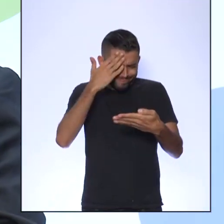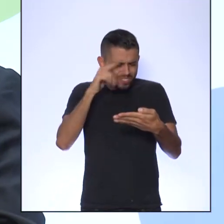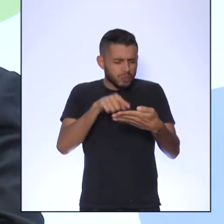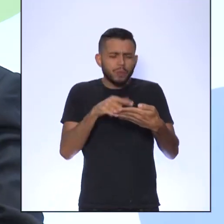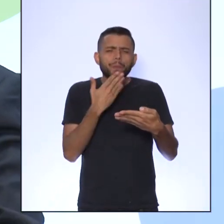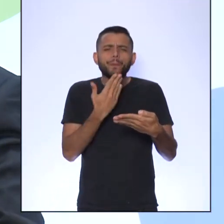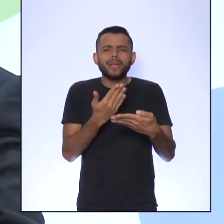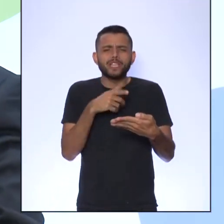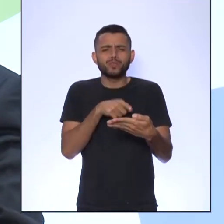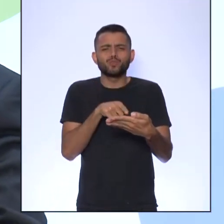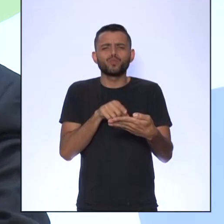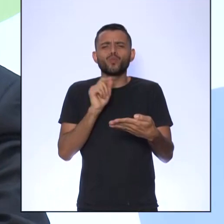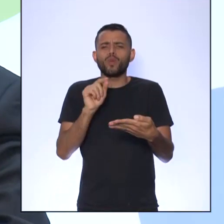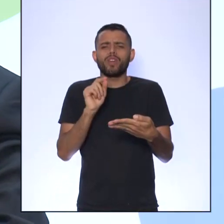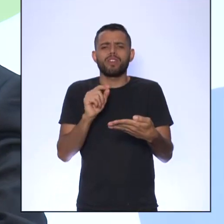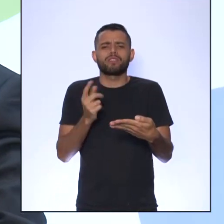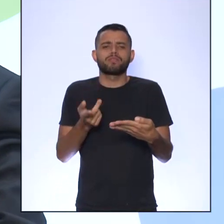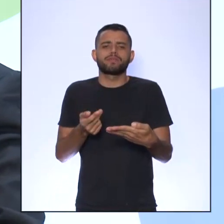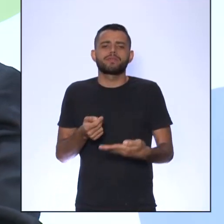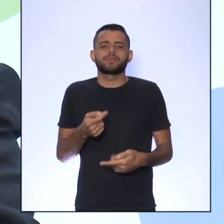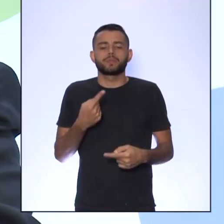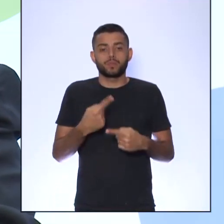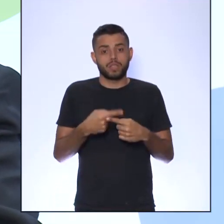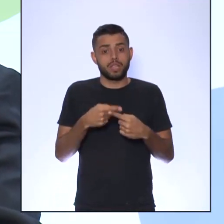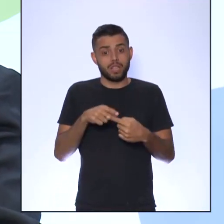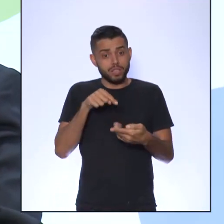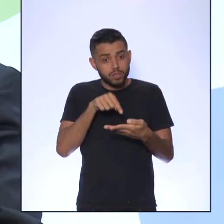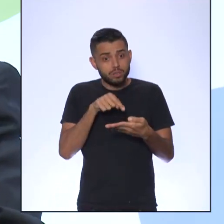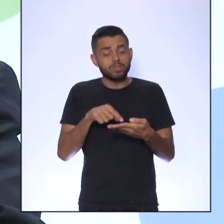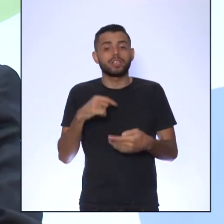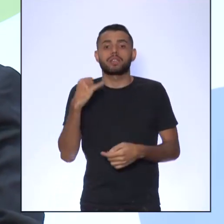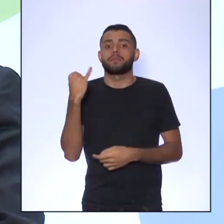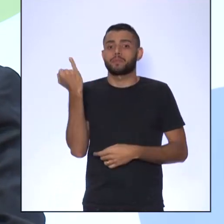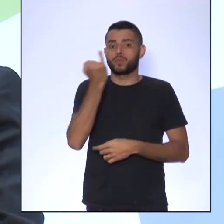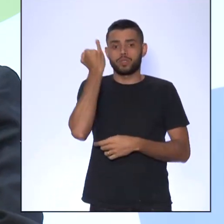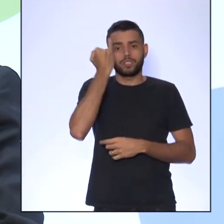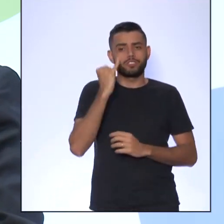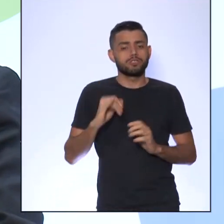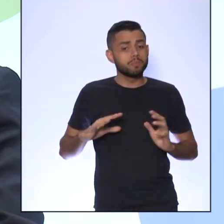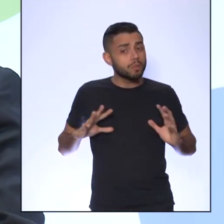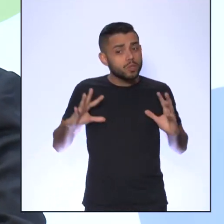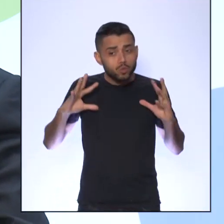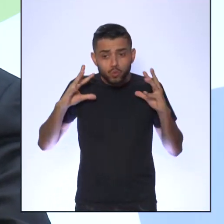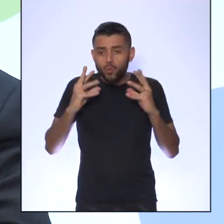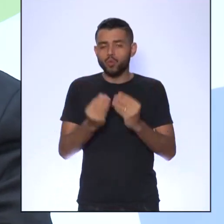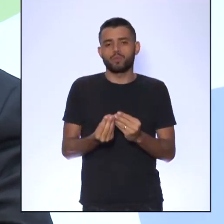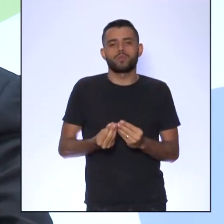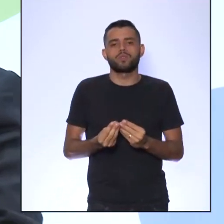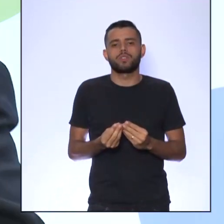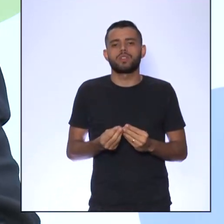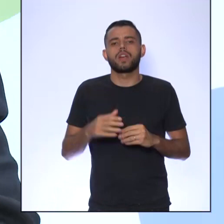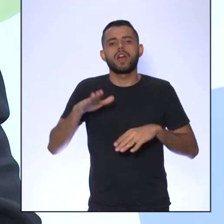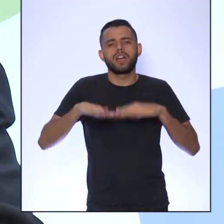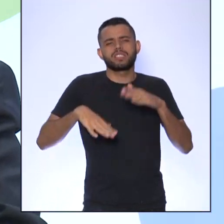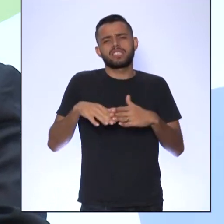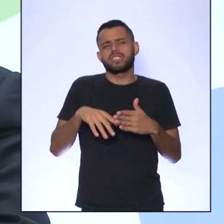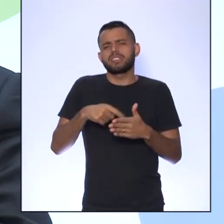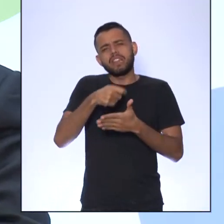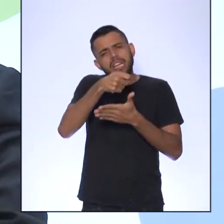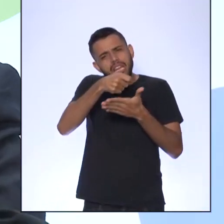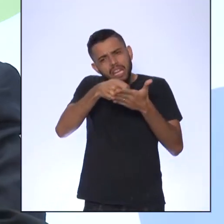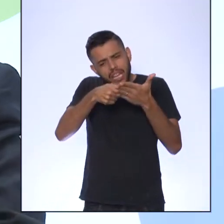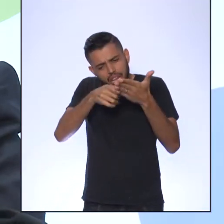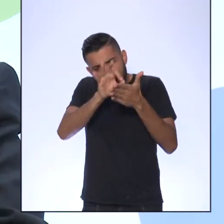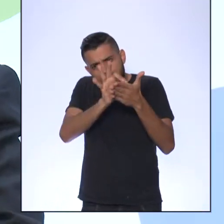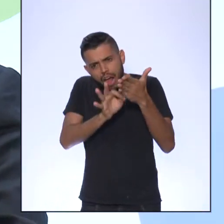questão. É impressionante o impacto disso, né, Cláudio? E isso é para todo mundo, viu, galera? Porque às vezes a questão é longa, aí